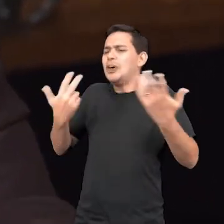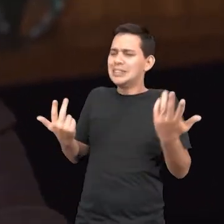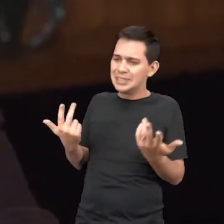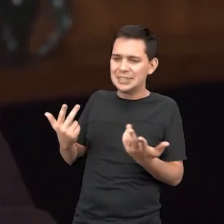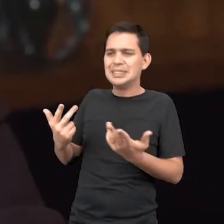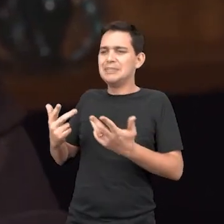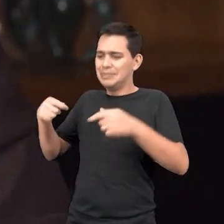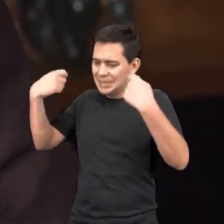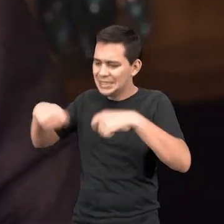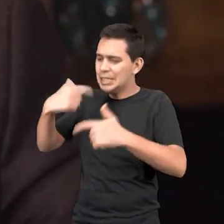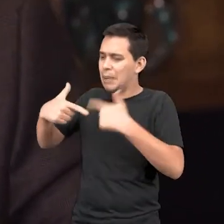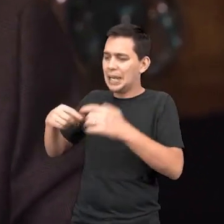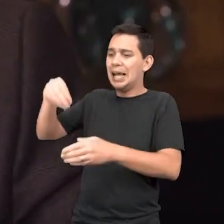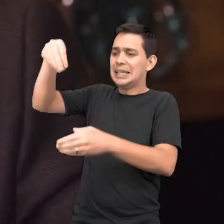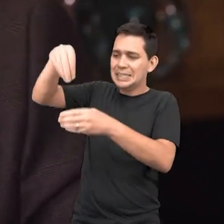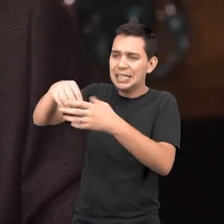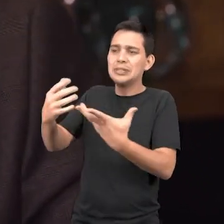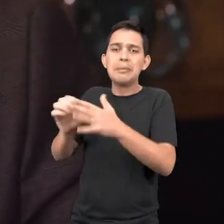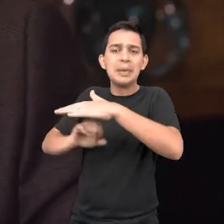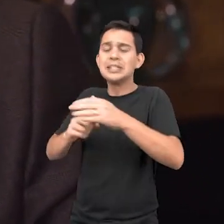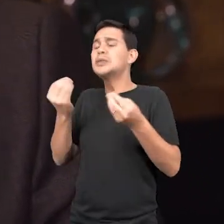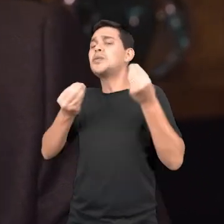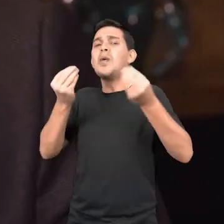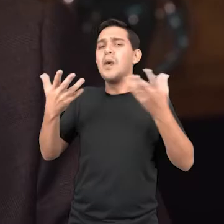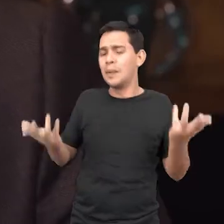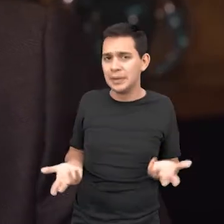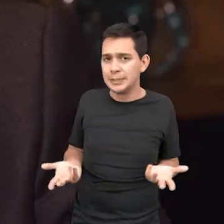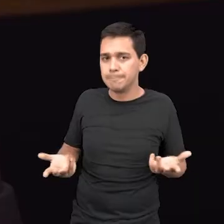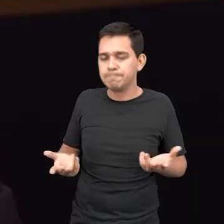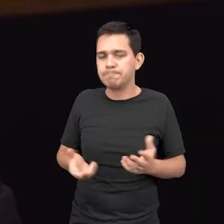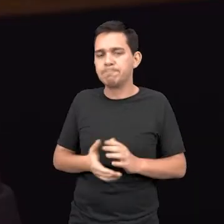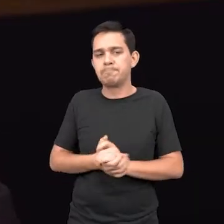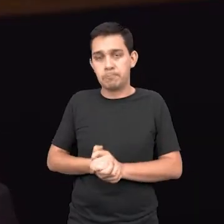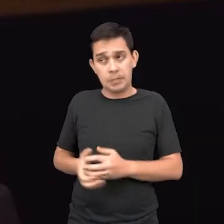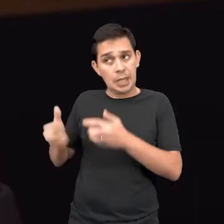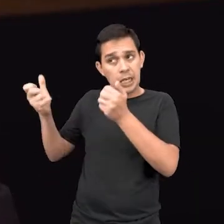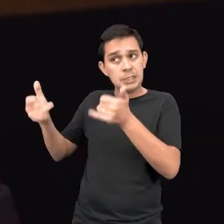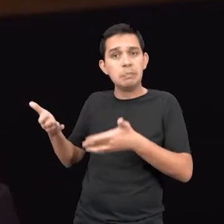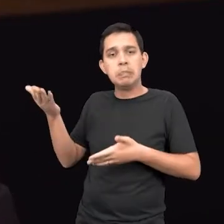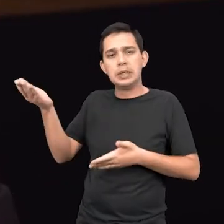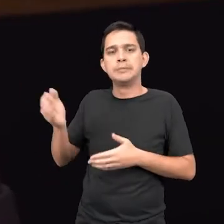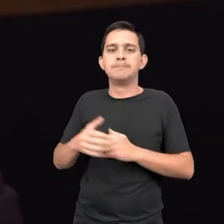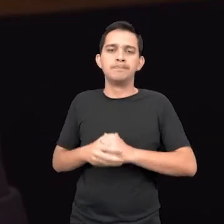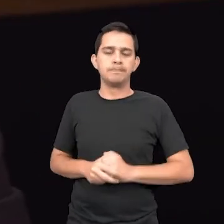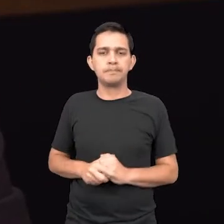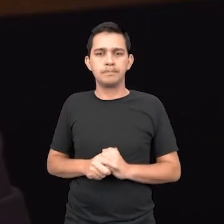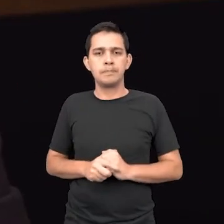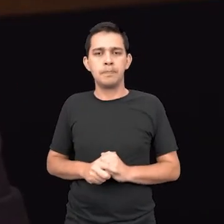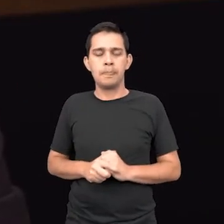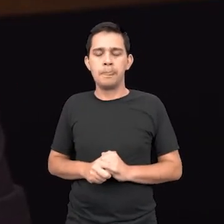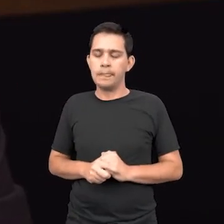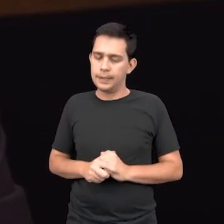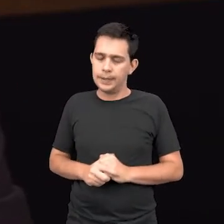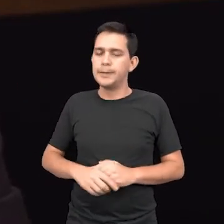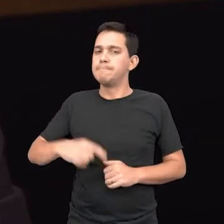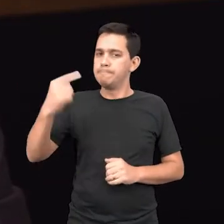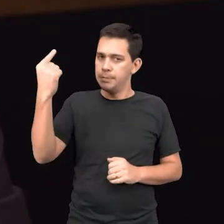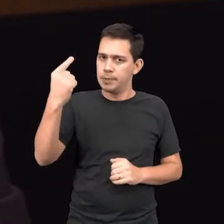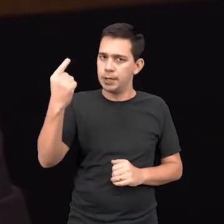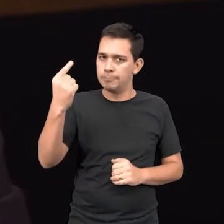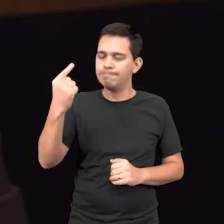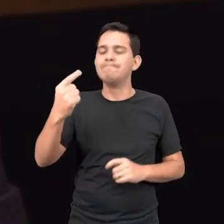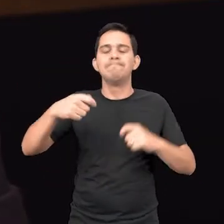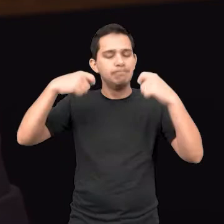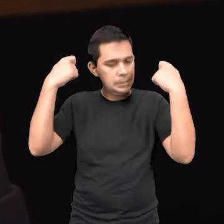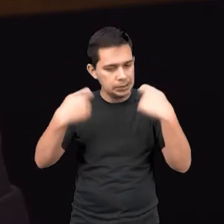forma ou outra, a gestante deve ser afastada. Olha, primeiramente, afaste. Isso